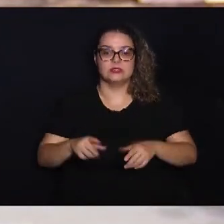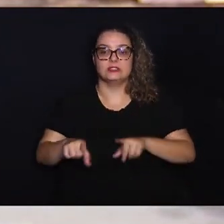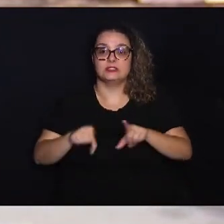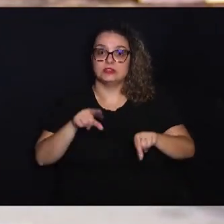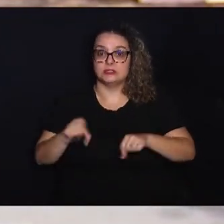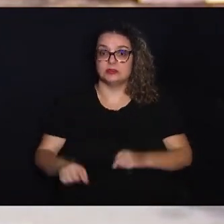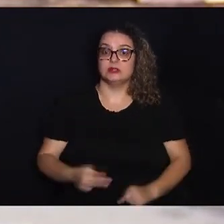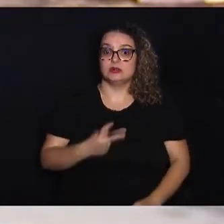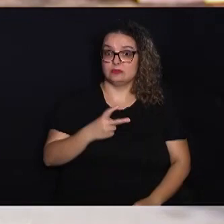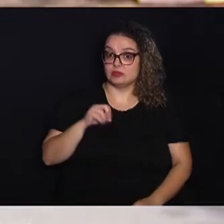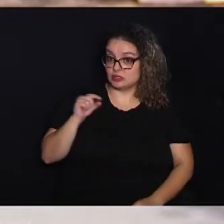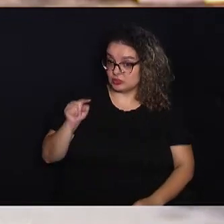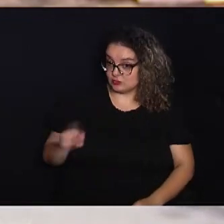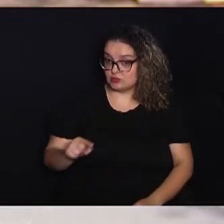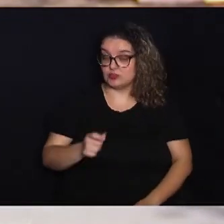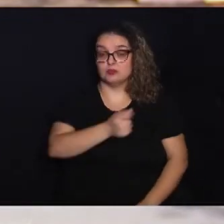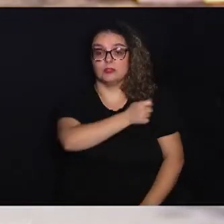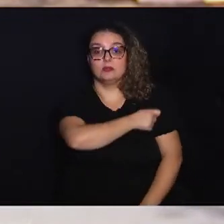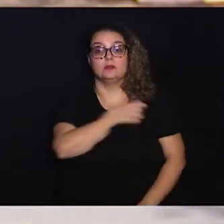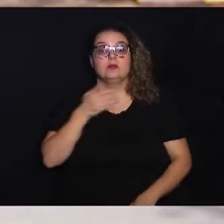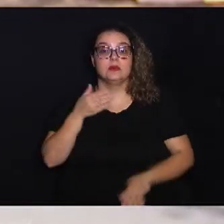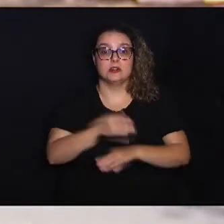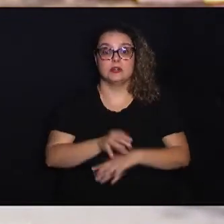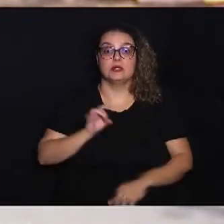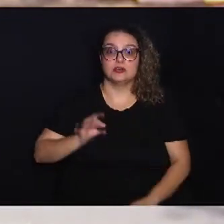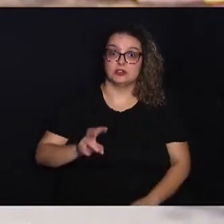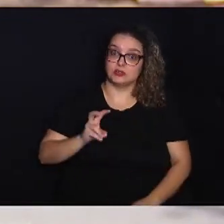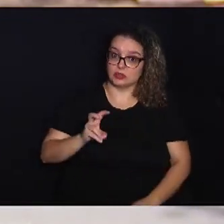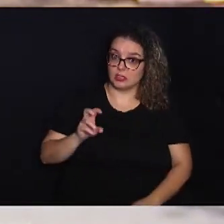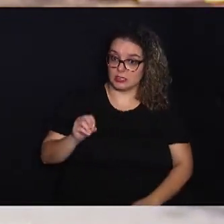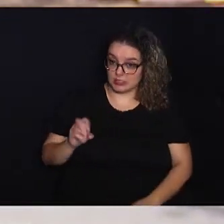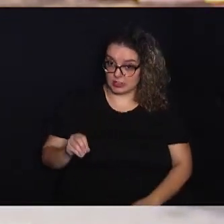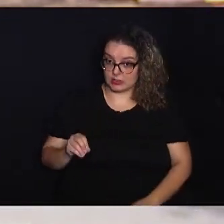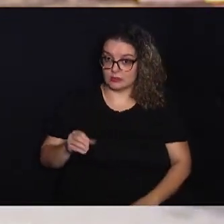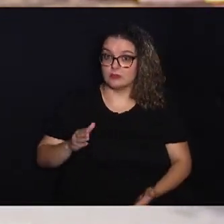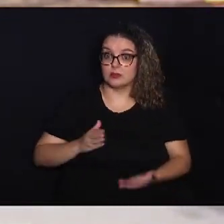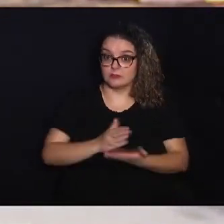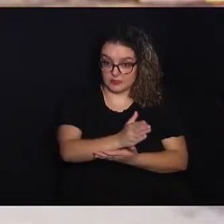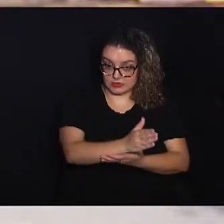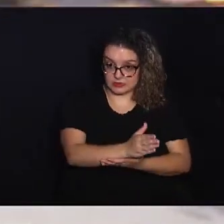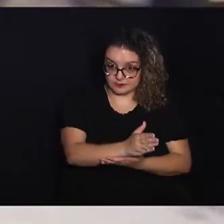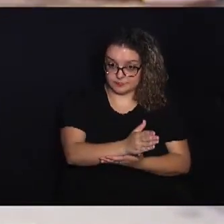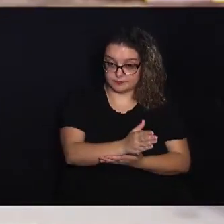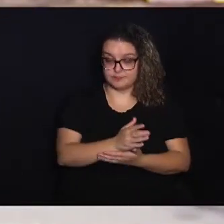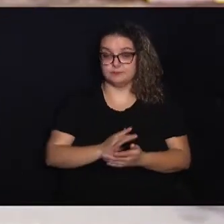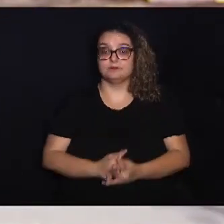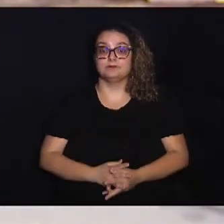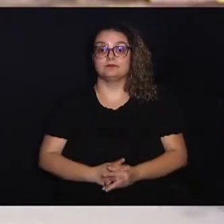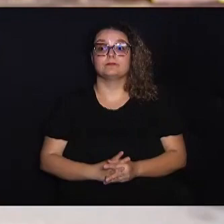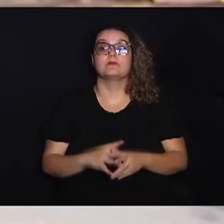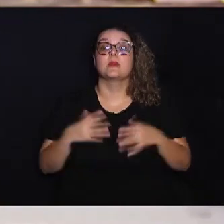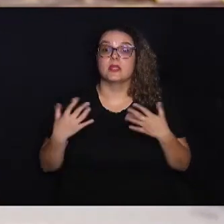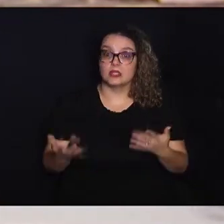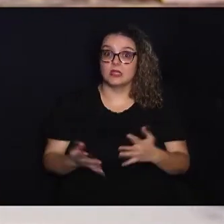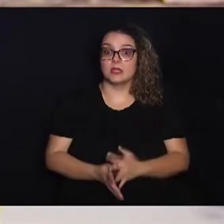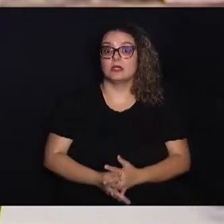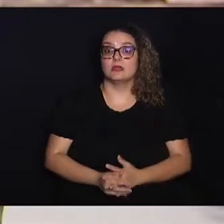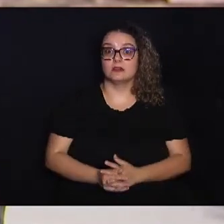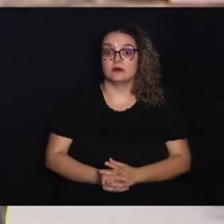processo seletivo, onde 20 mil alunos participam e apenas 500 alunos que